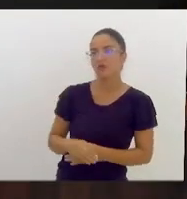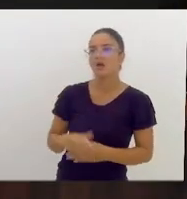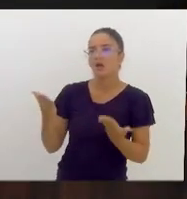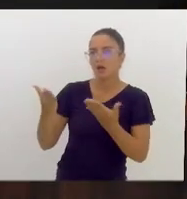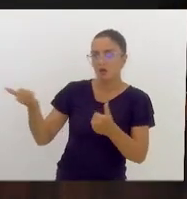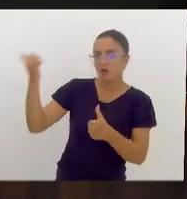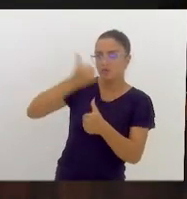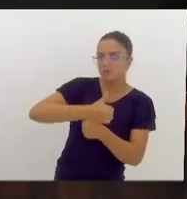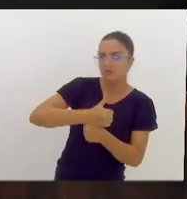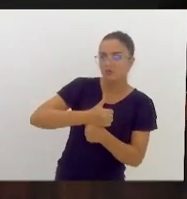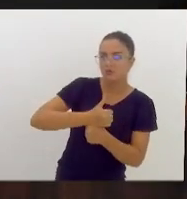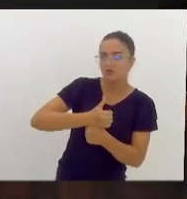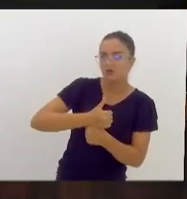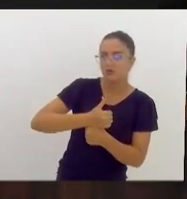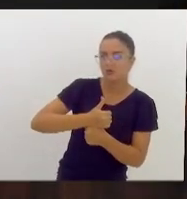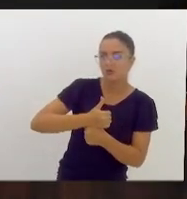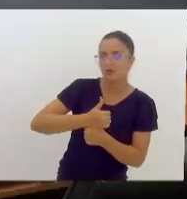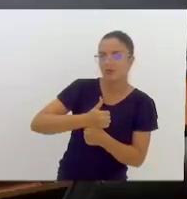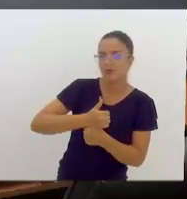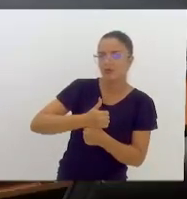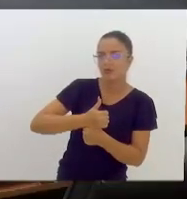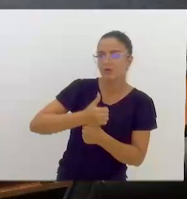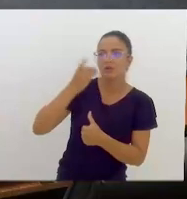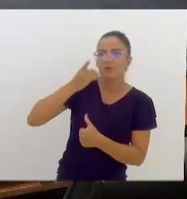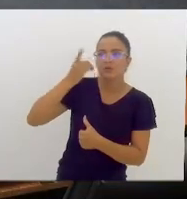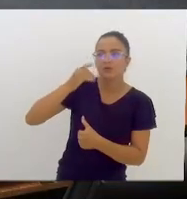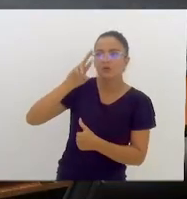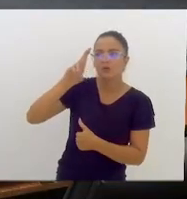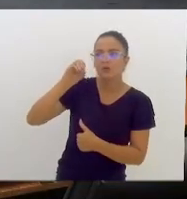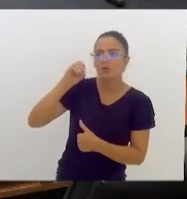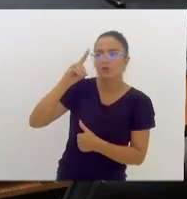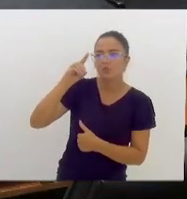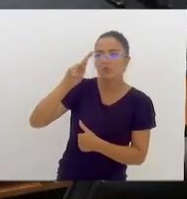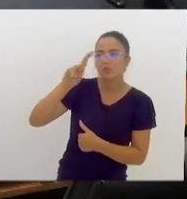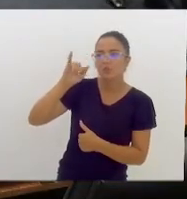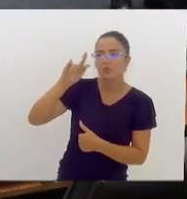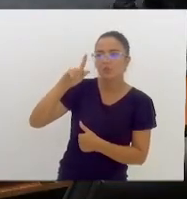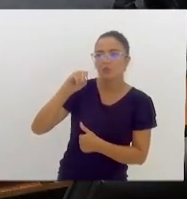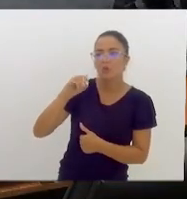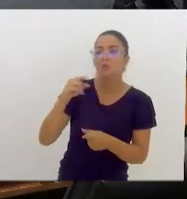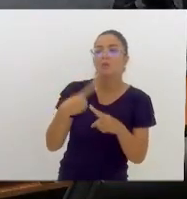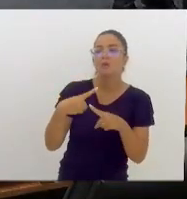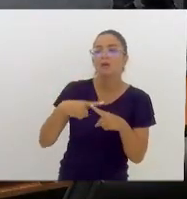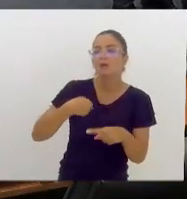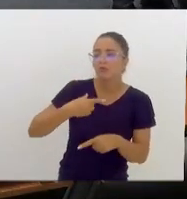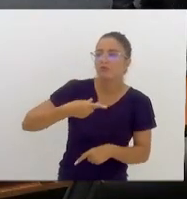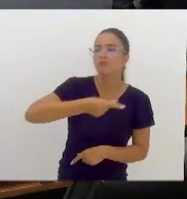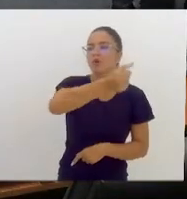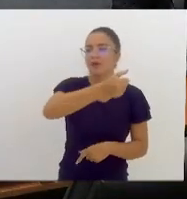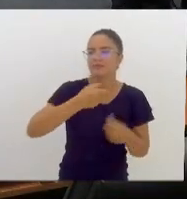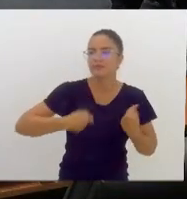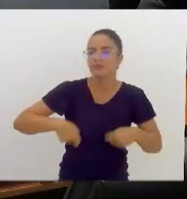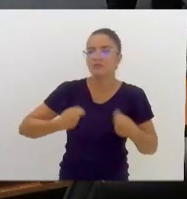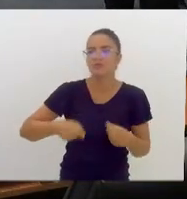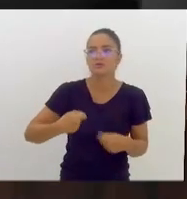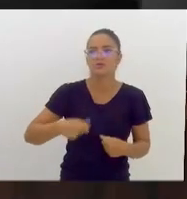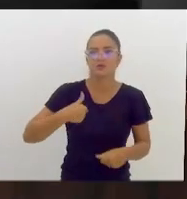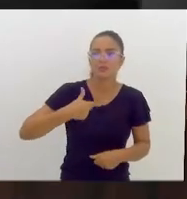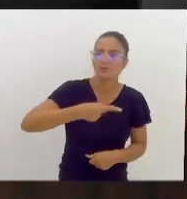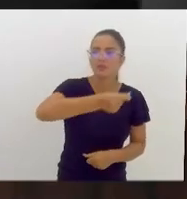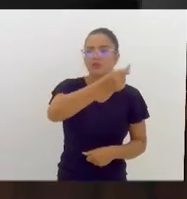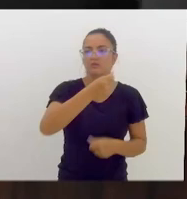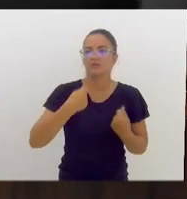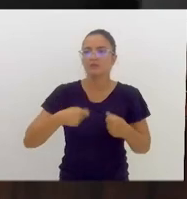aqui os trabalhos para que o deputado Rodrigo Amorim faça uso da tribuna e eu tenho que ir para uma outra agenda. Flávio, não pode